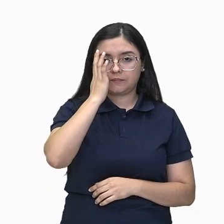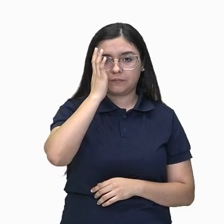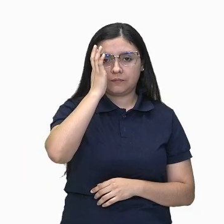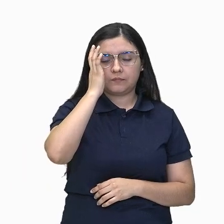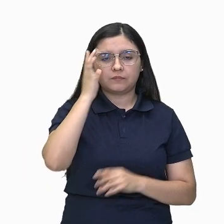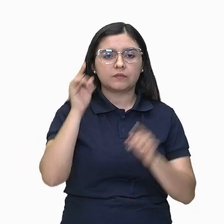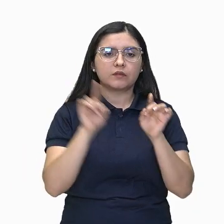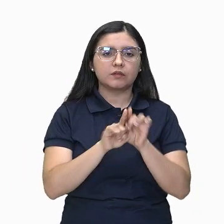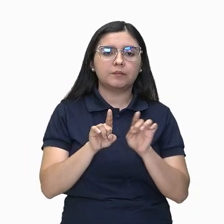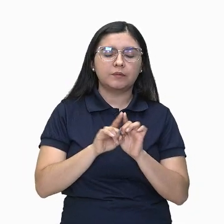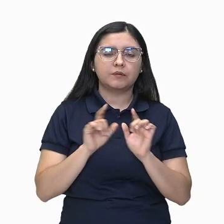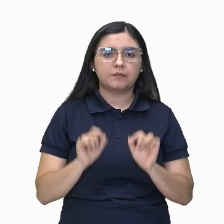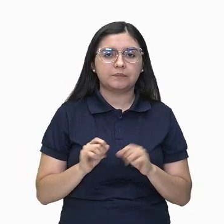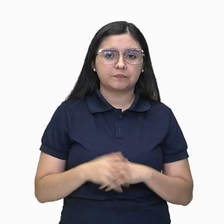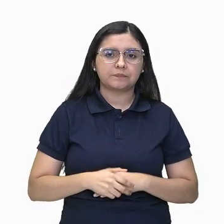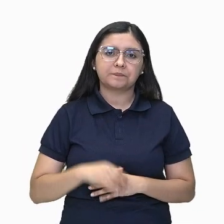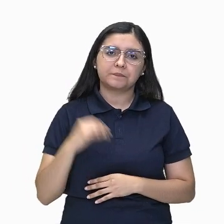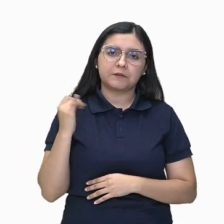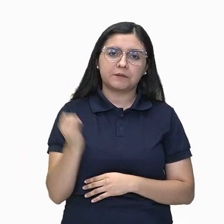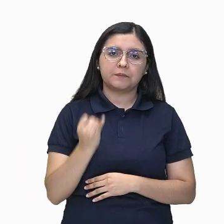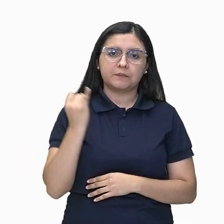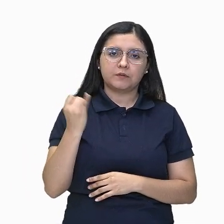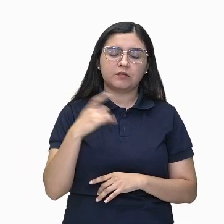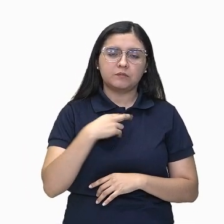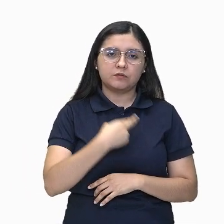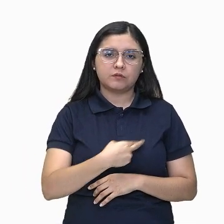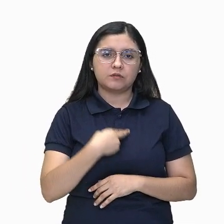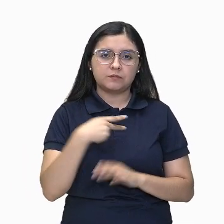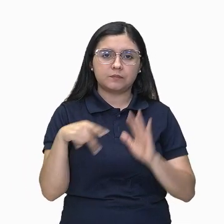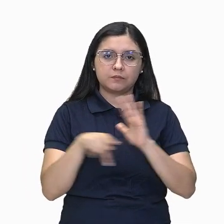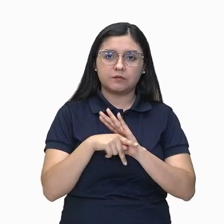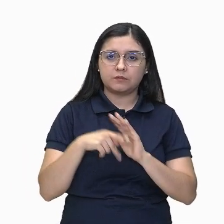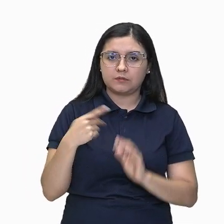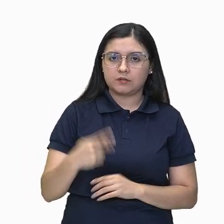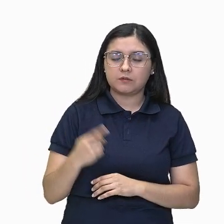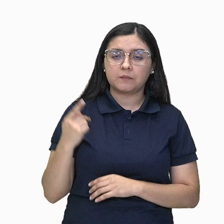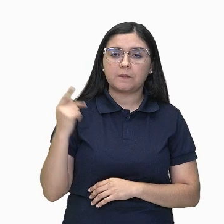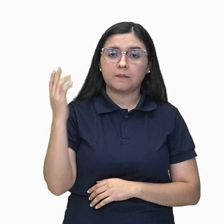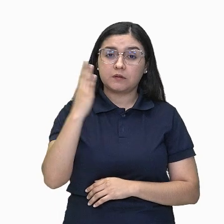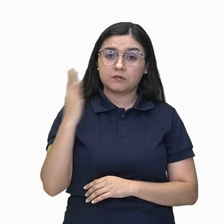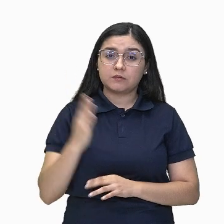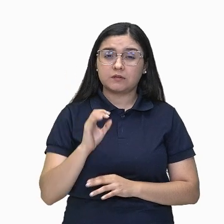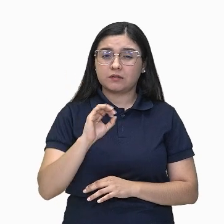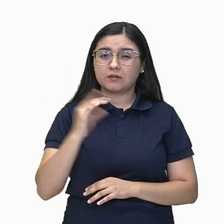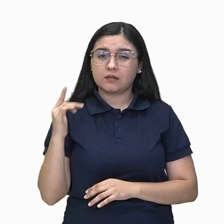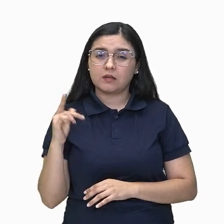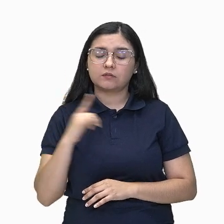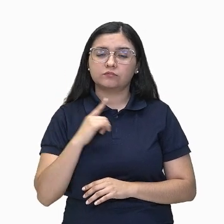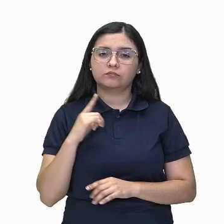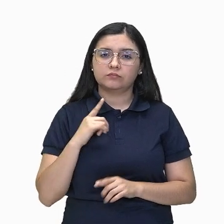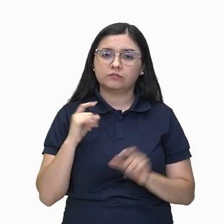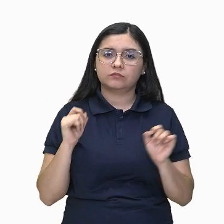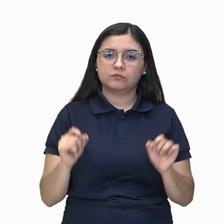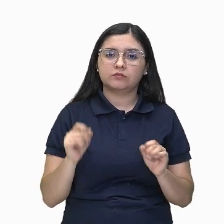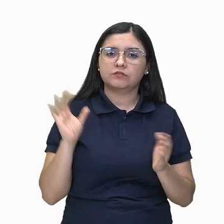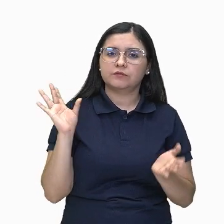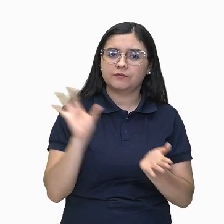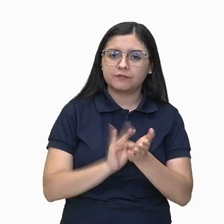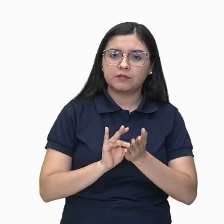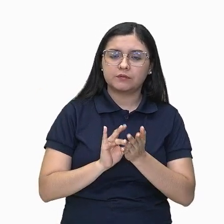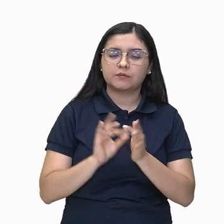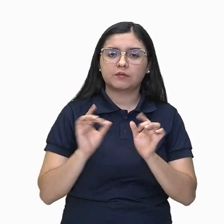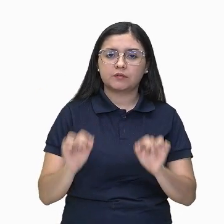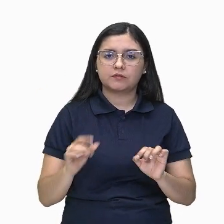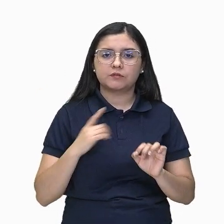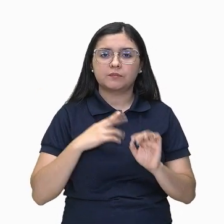obviamente, a importância do romantismo para o Brasil. Mas é claro que ainda estamos um pouquinho longe, de fato, de